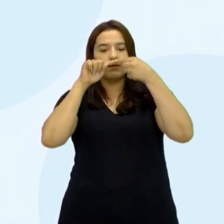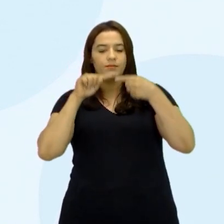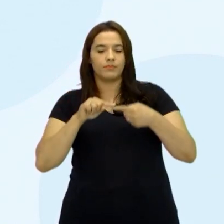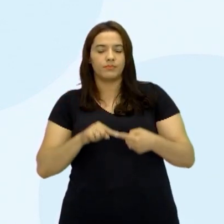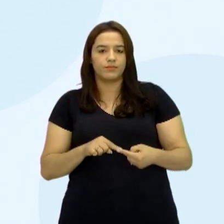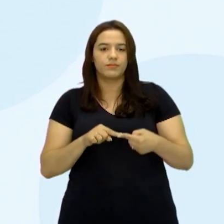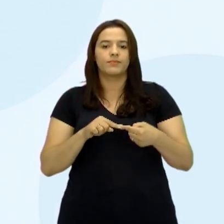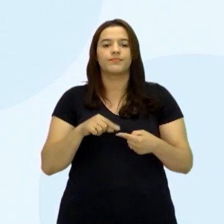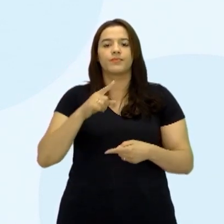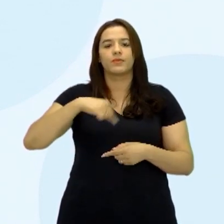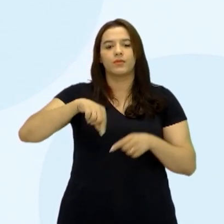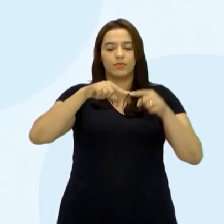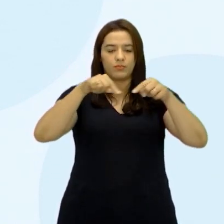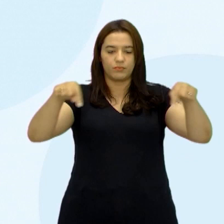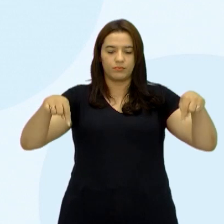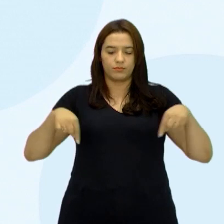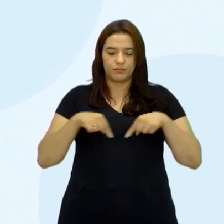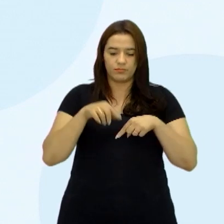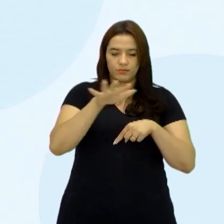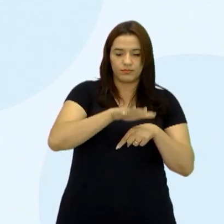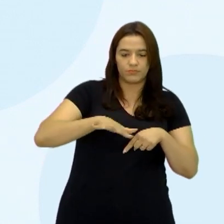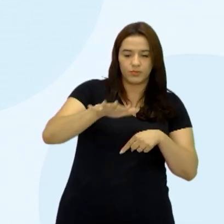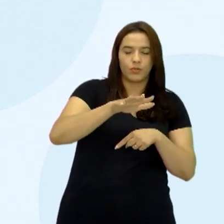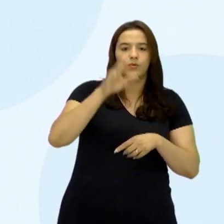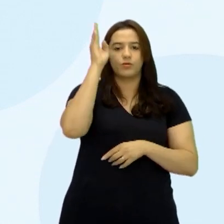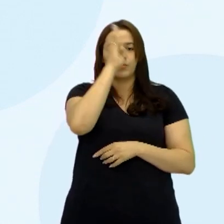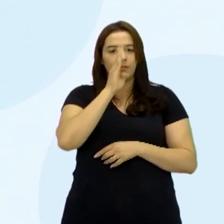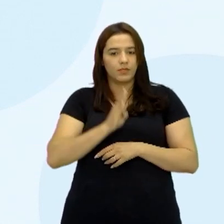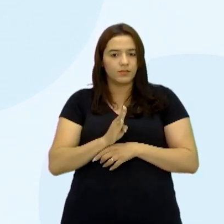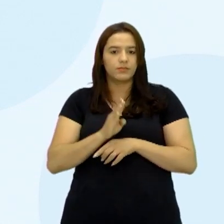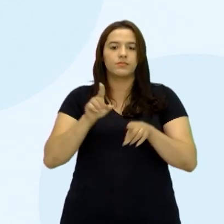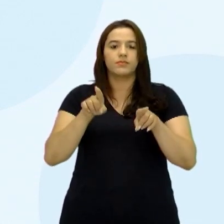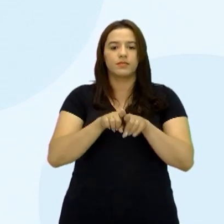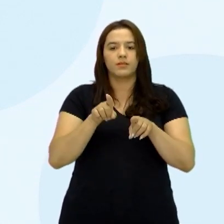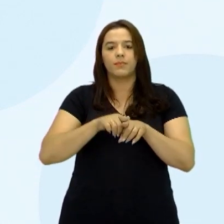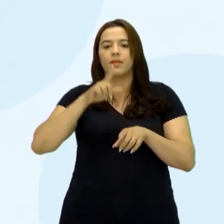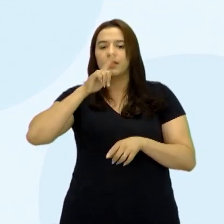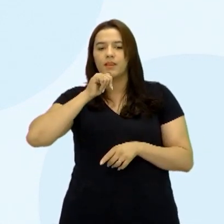representadas no território nacional e nas águas